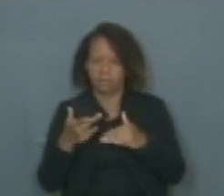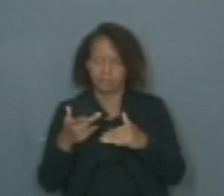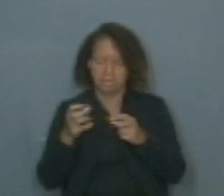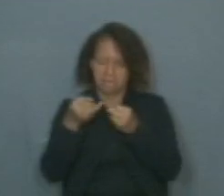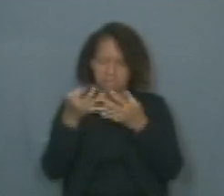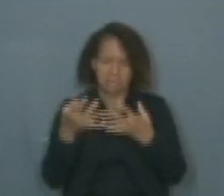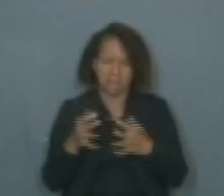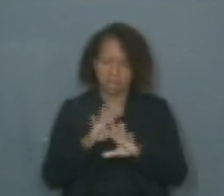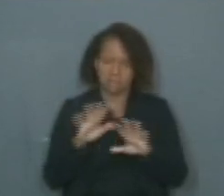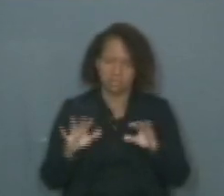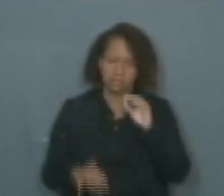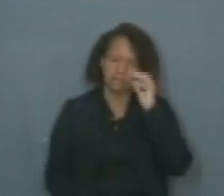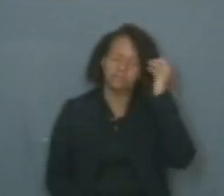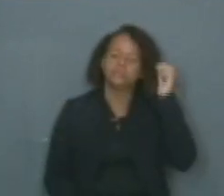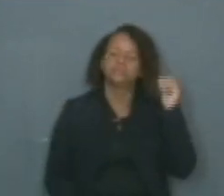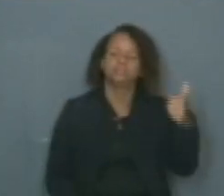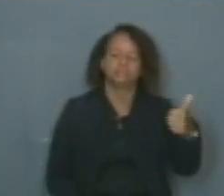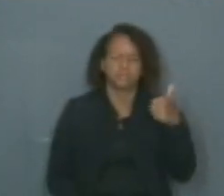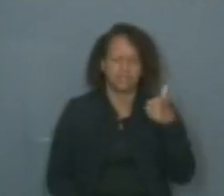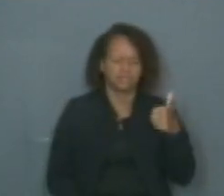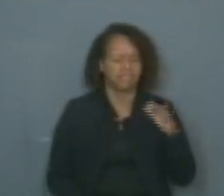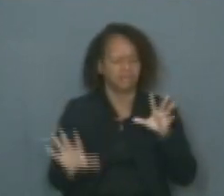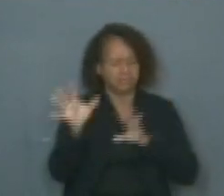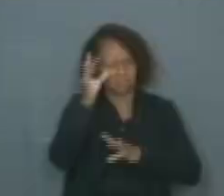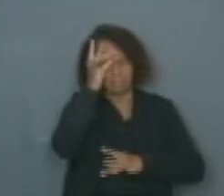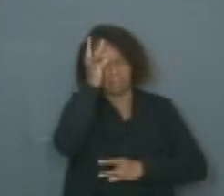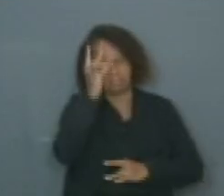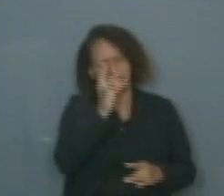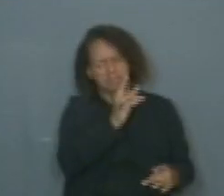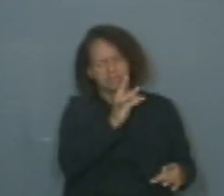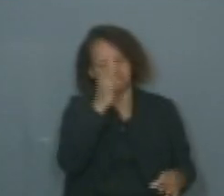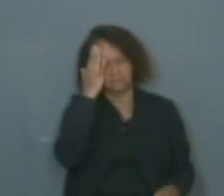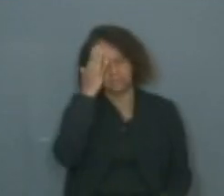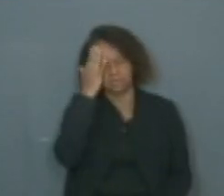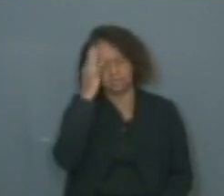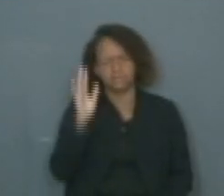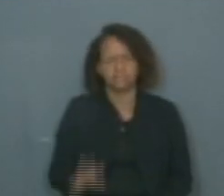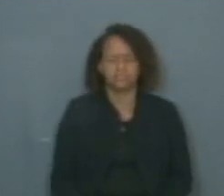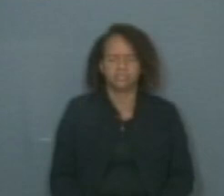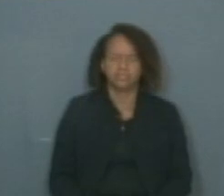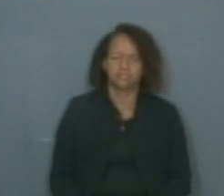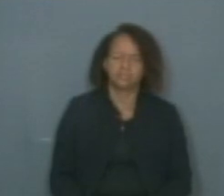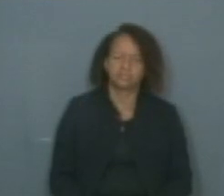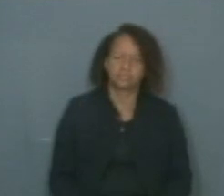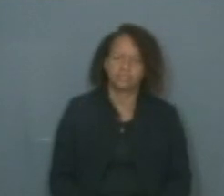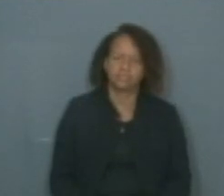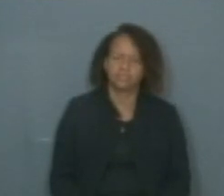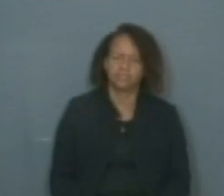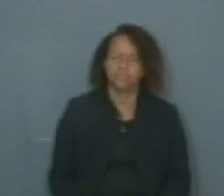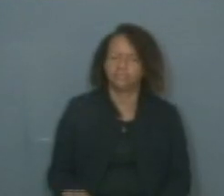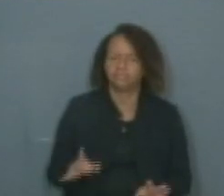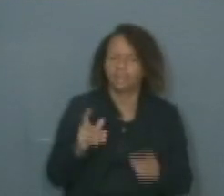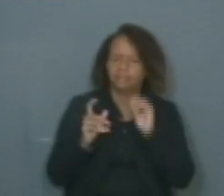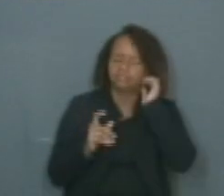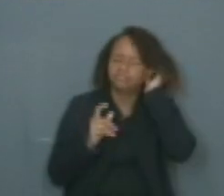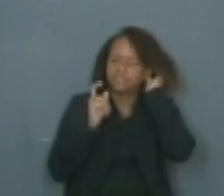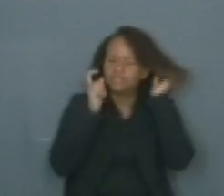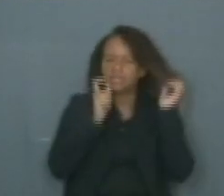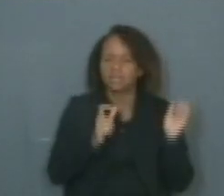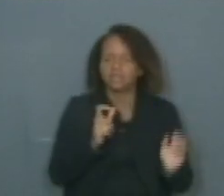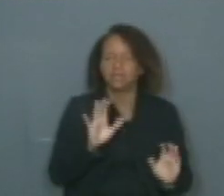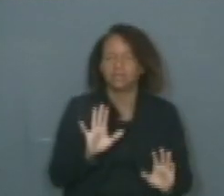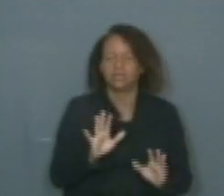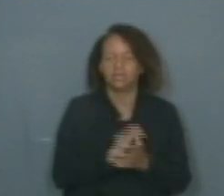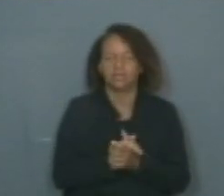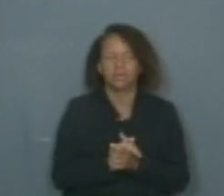deixar posto. Perfeito, vereador, incorporo vossa parte. Então deixar registrado aqui, no mínimo interessante,